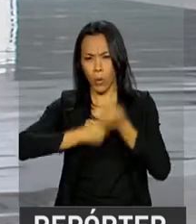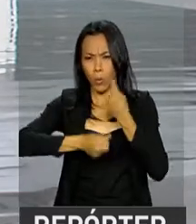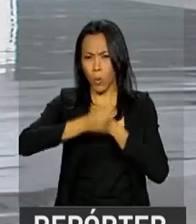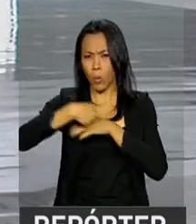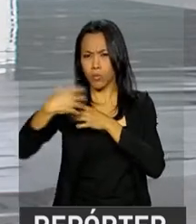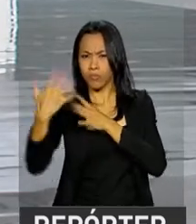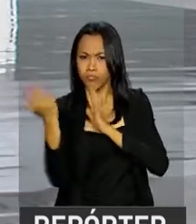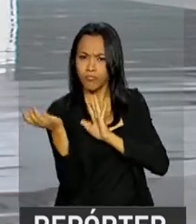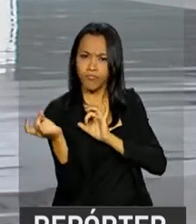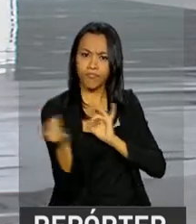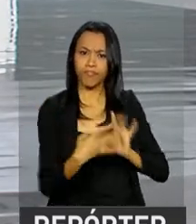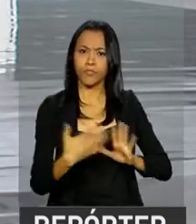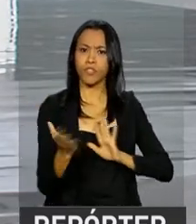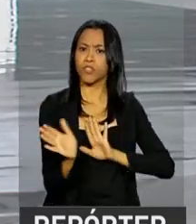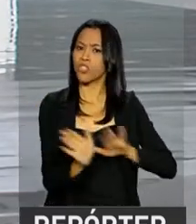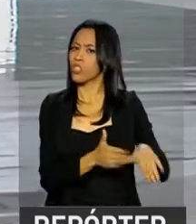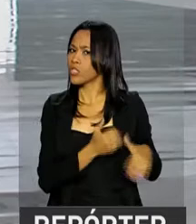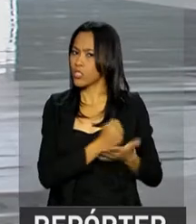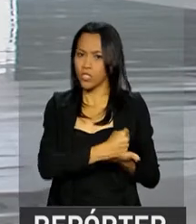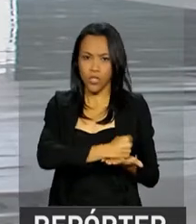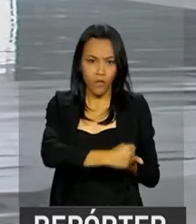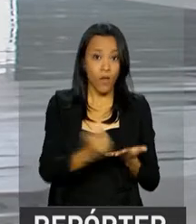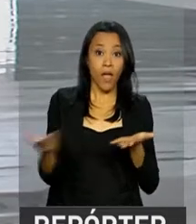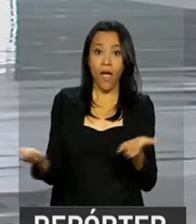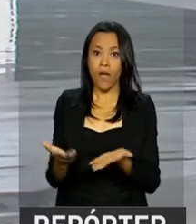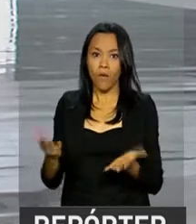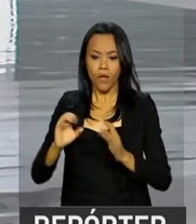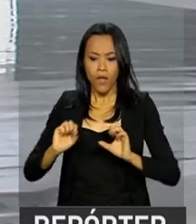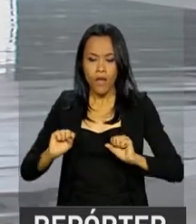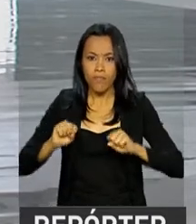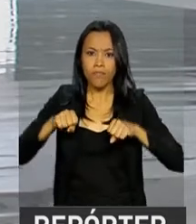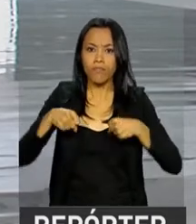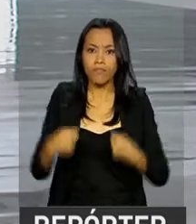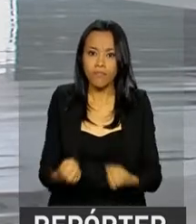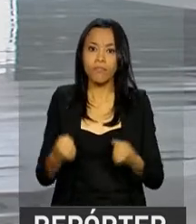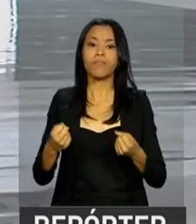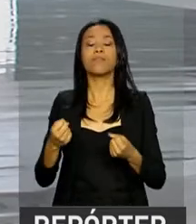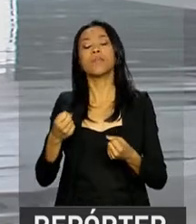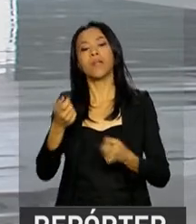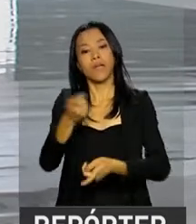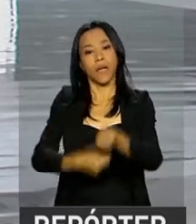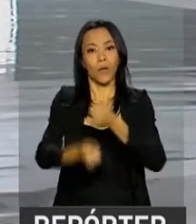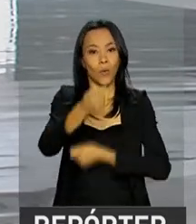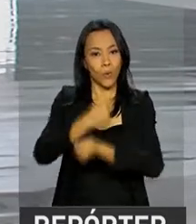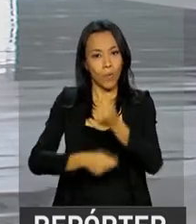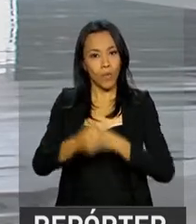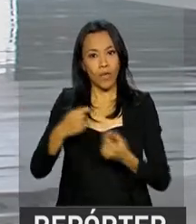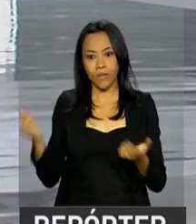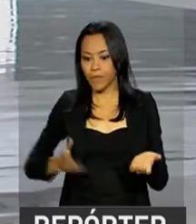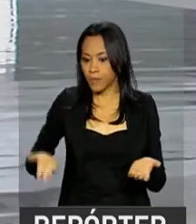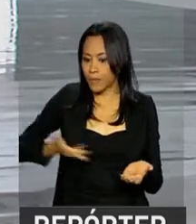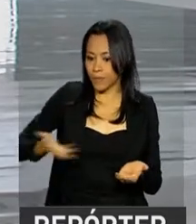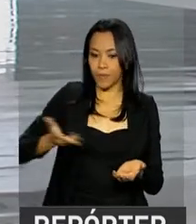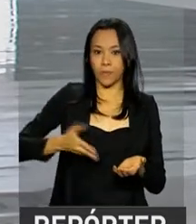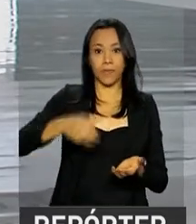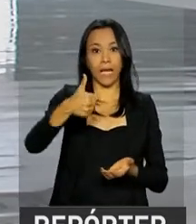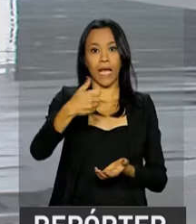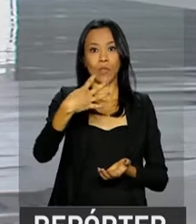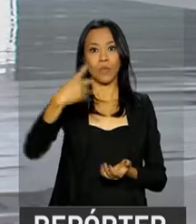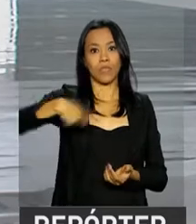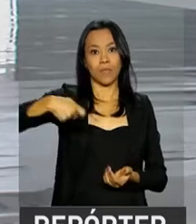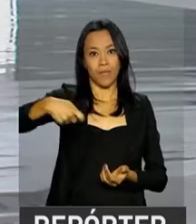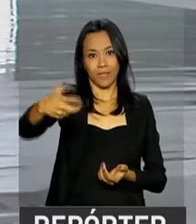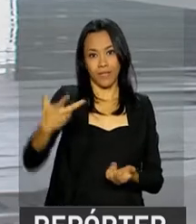a crescer, é hora de recuperar o tempo perdido e fazer o máximo possível nesses 14 meses que restam